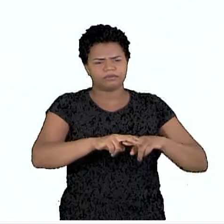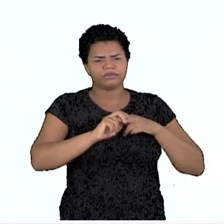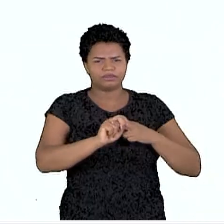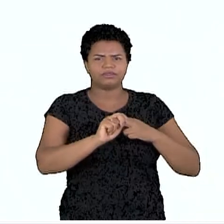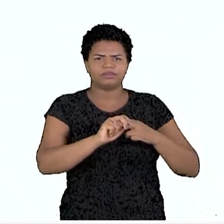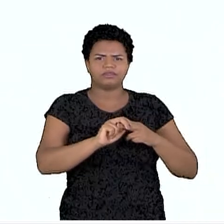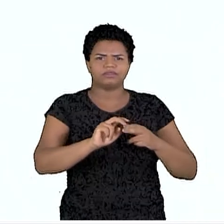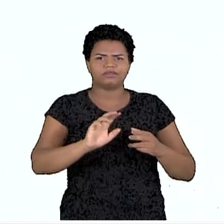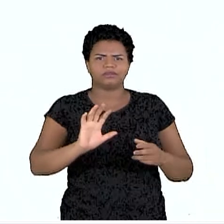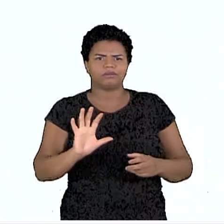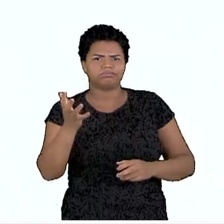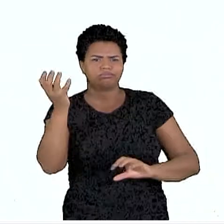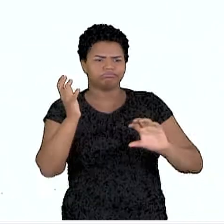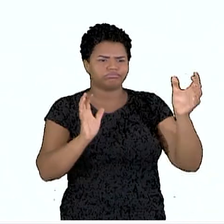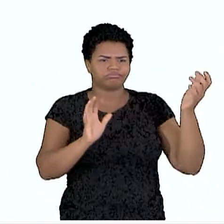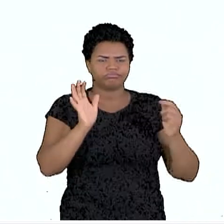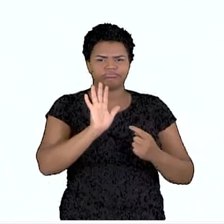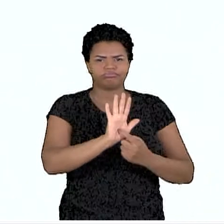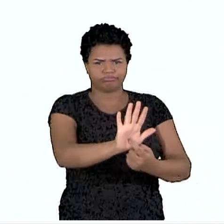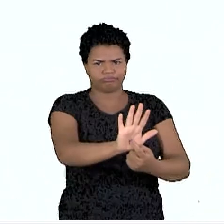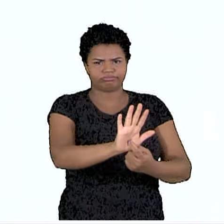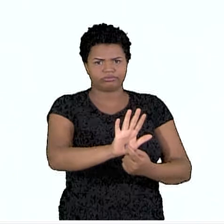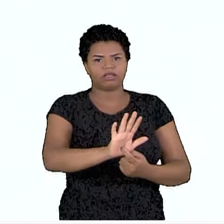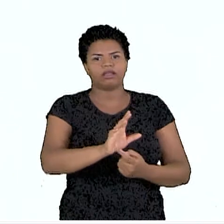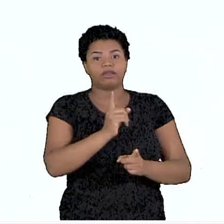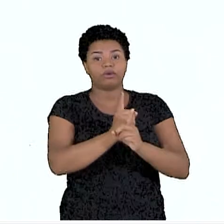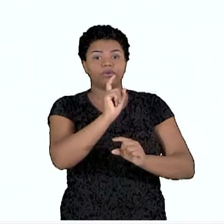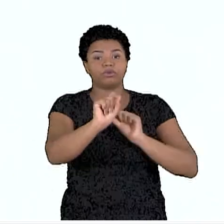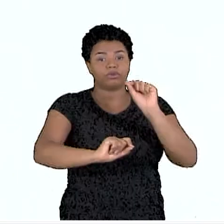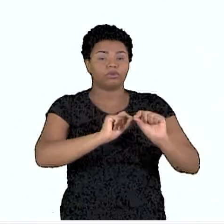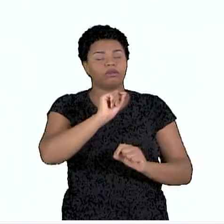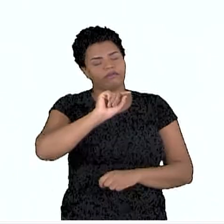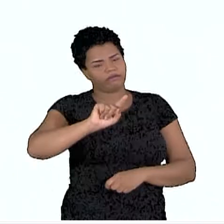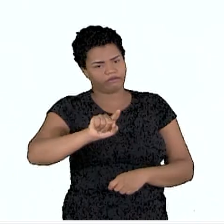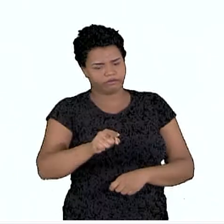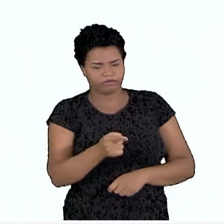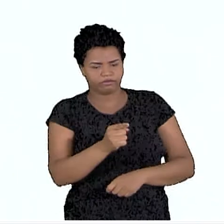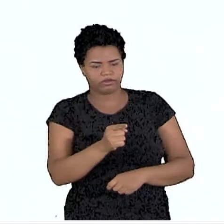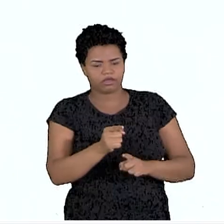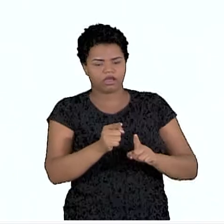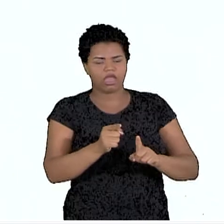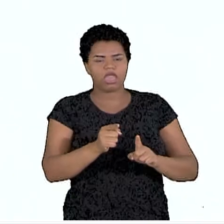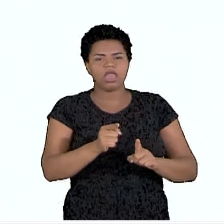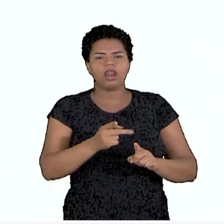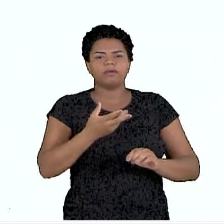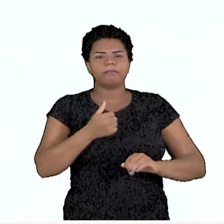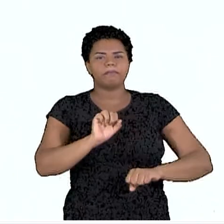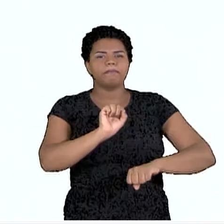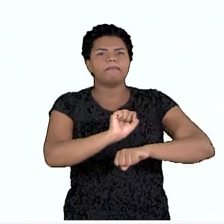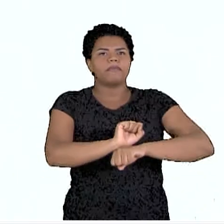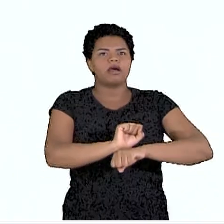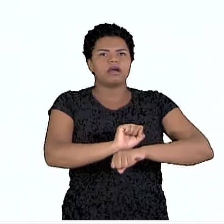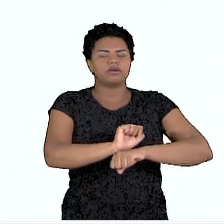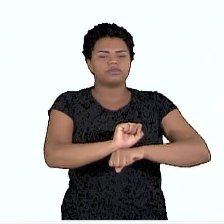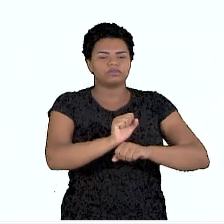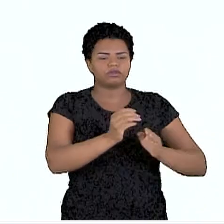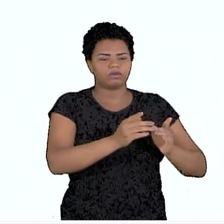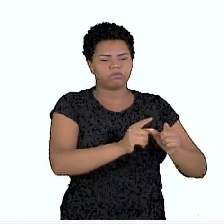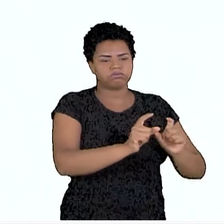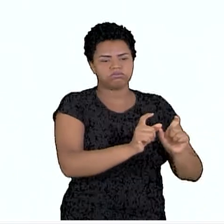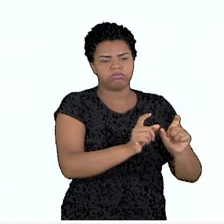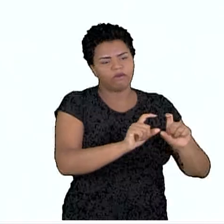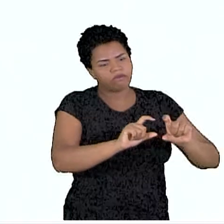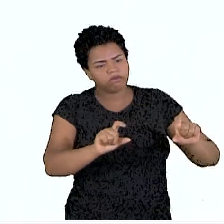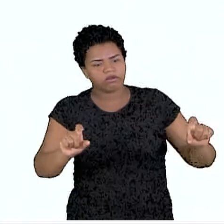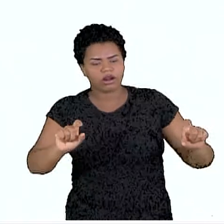várias situações. Eu encontro o quê? A vírgula. A vírgula marca pausas no enunciado, indicando que os termos por